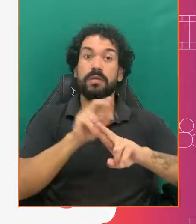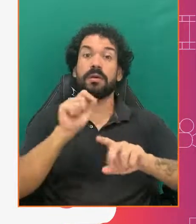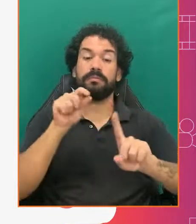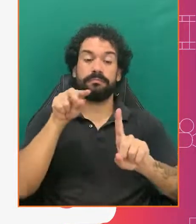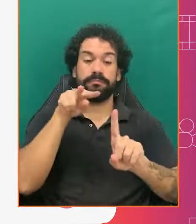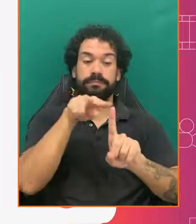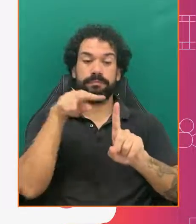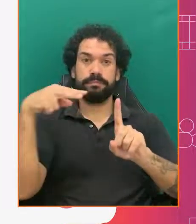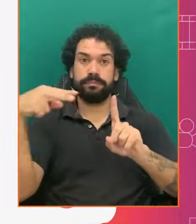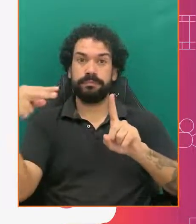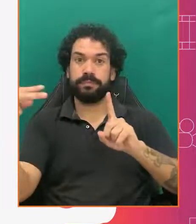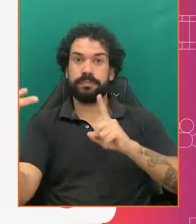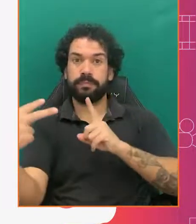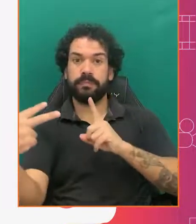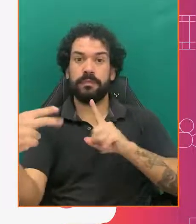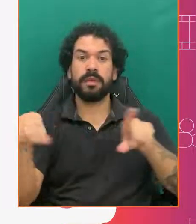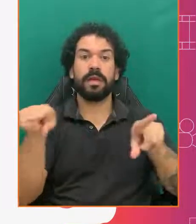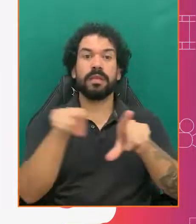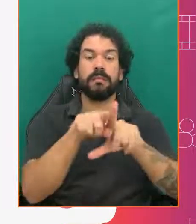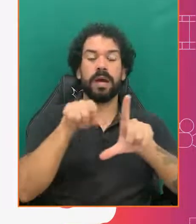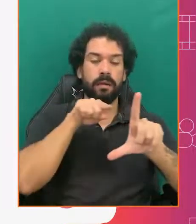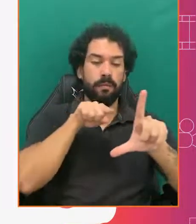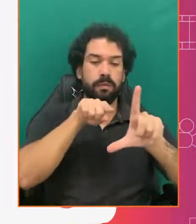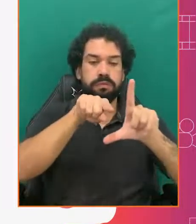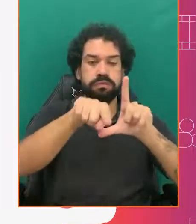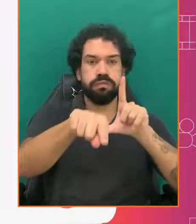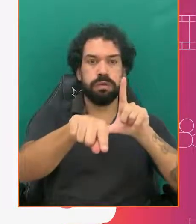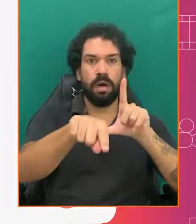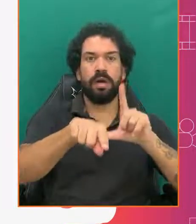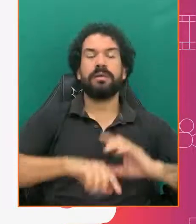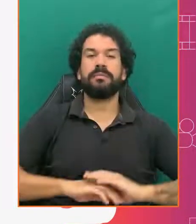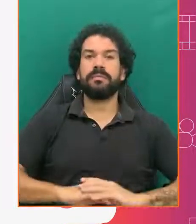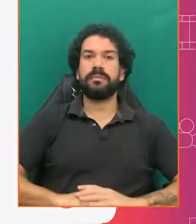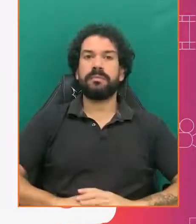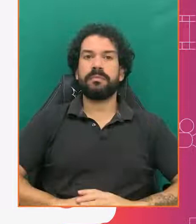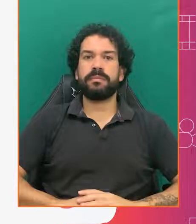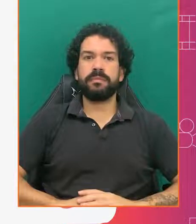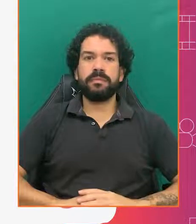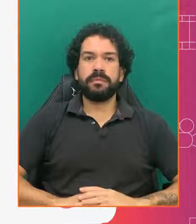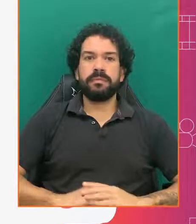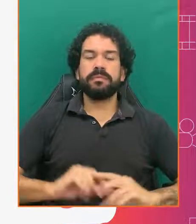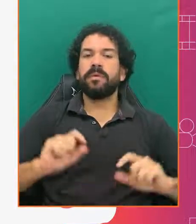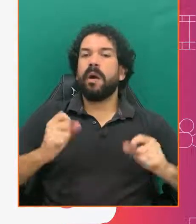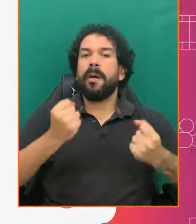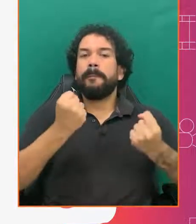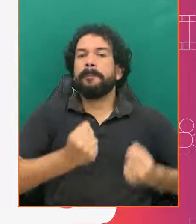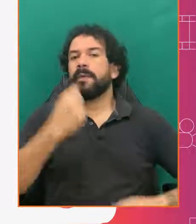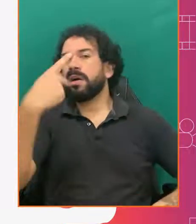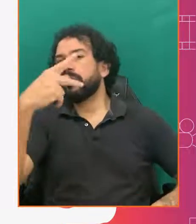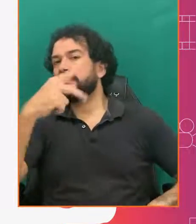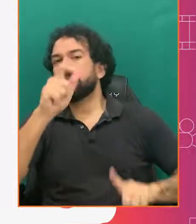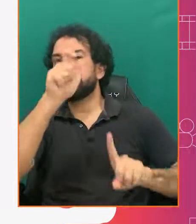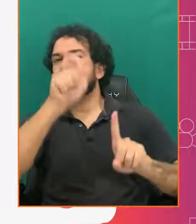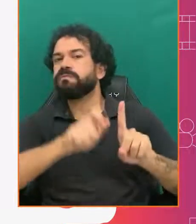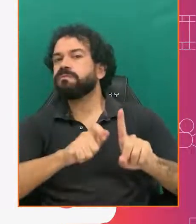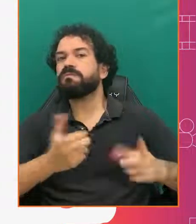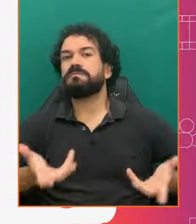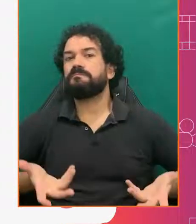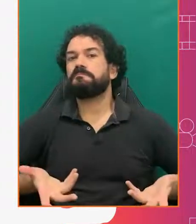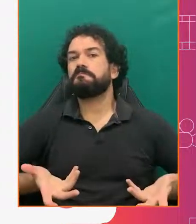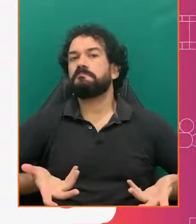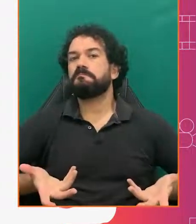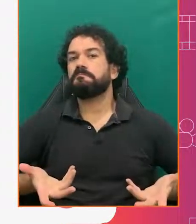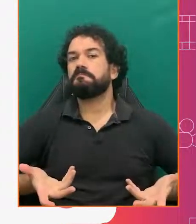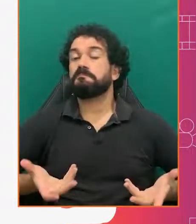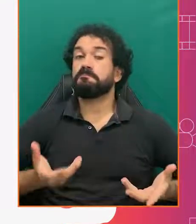a ideia de perspectiva e profundidade. Qual peso teria o seu